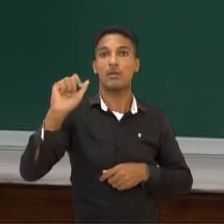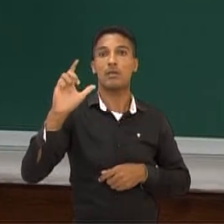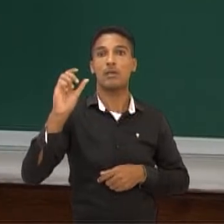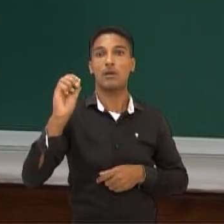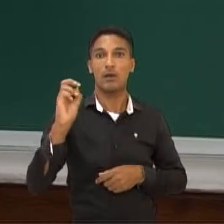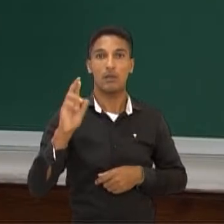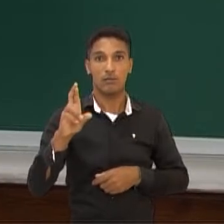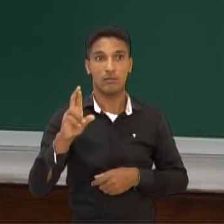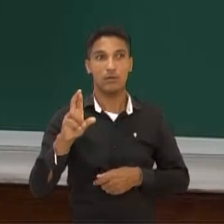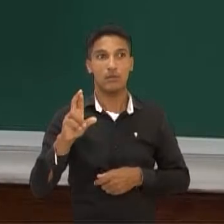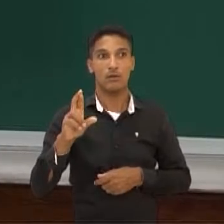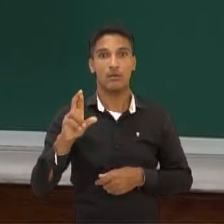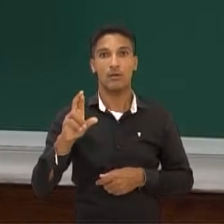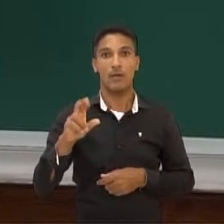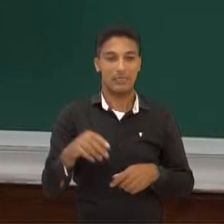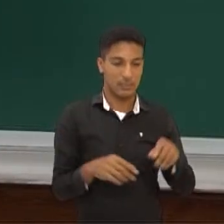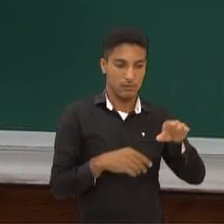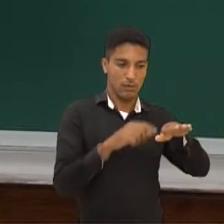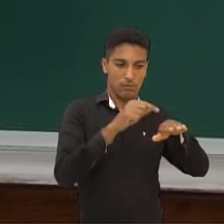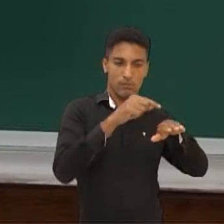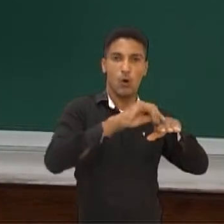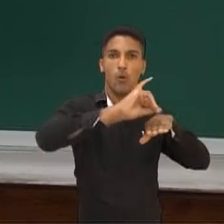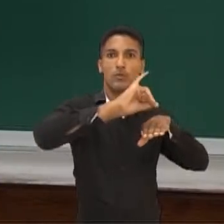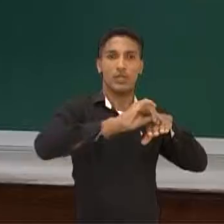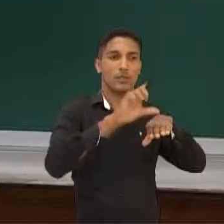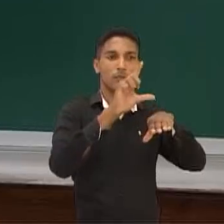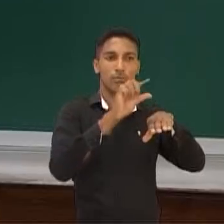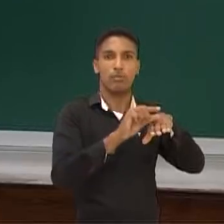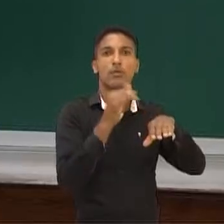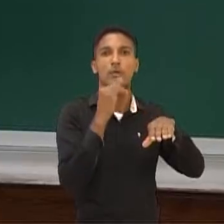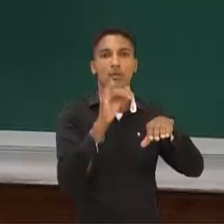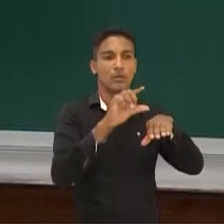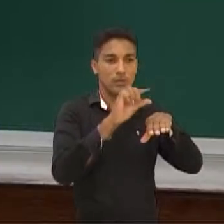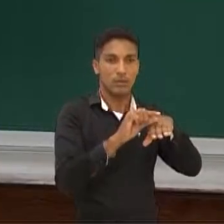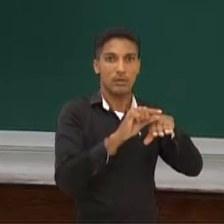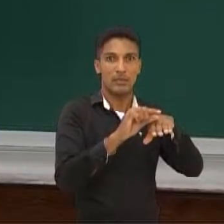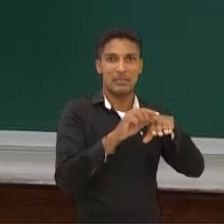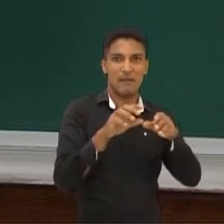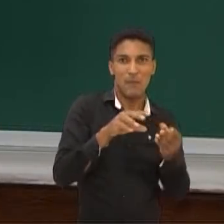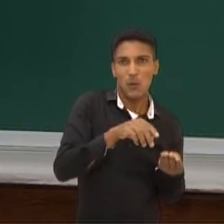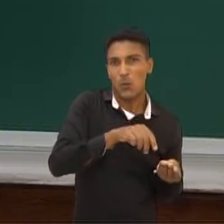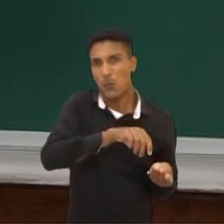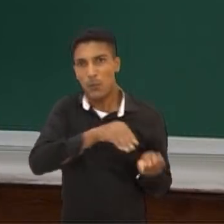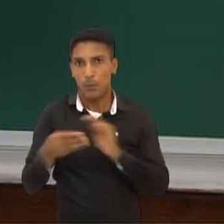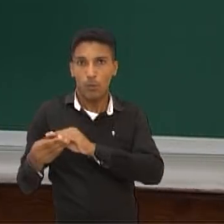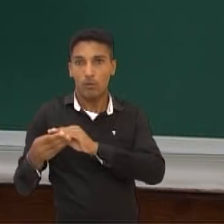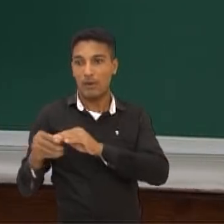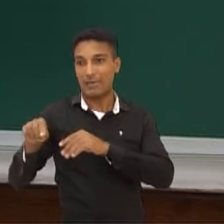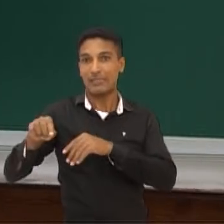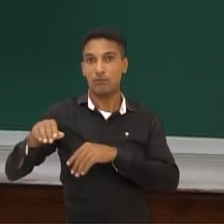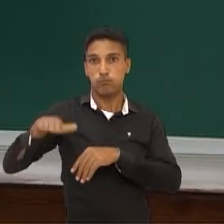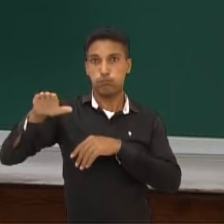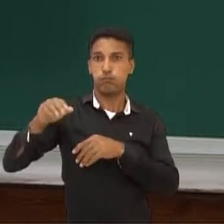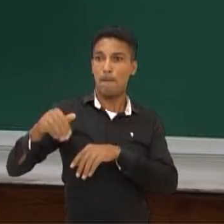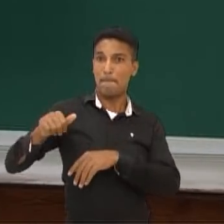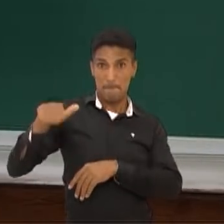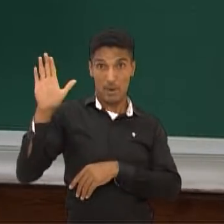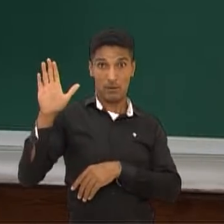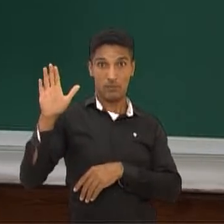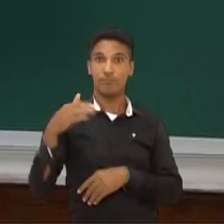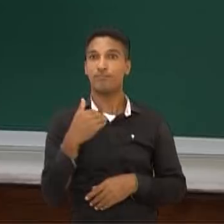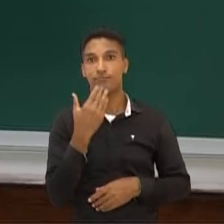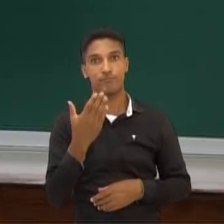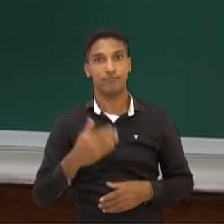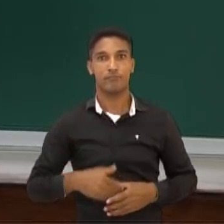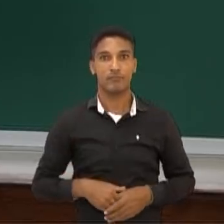menor temperatura para outro de maior temperatura. Isso também é verdade. Você nunca vai ter o calor saindo de um